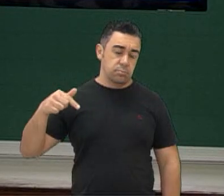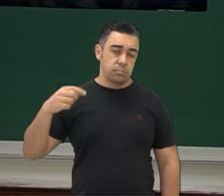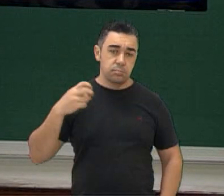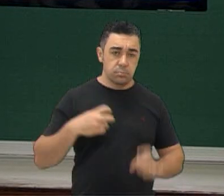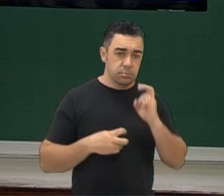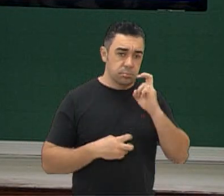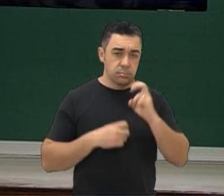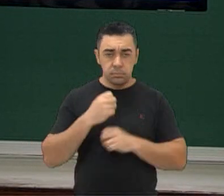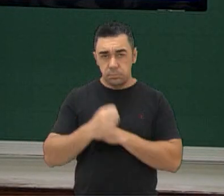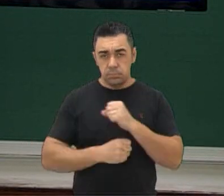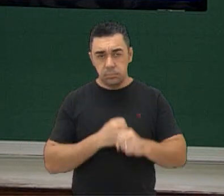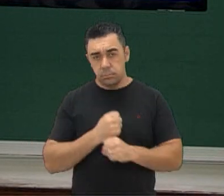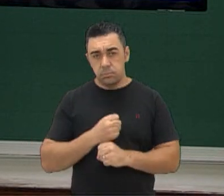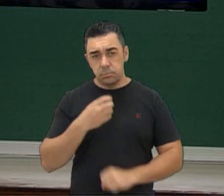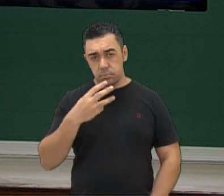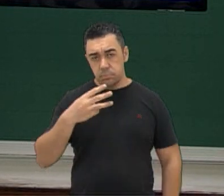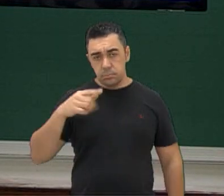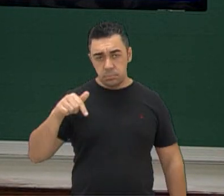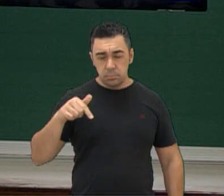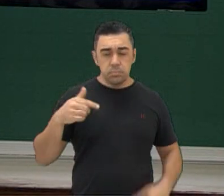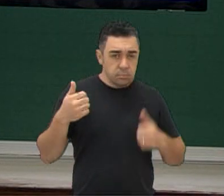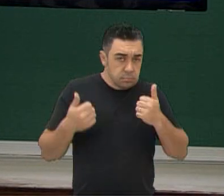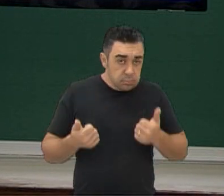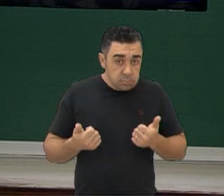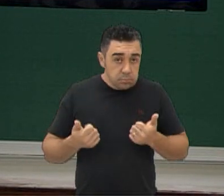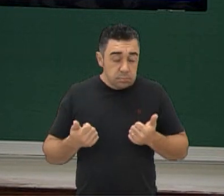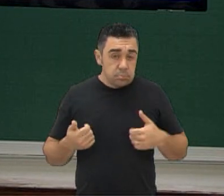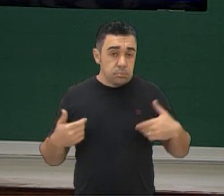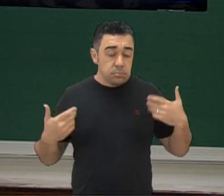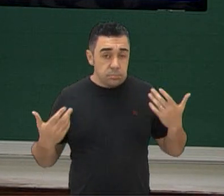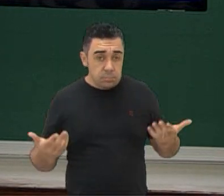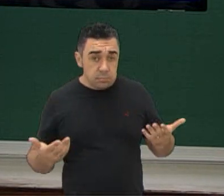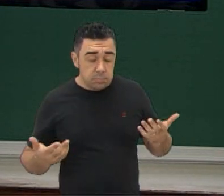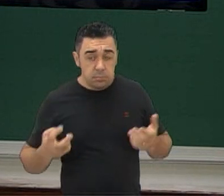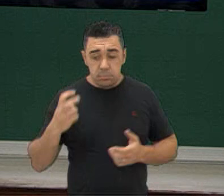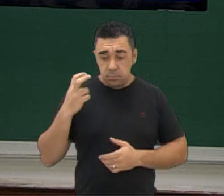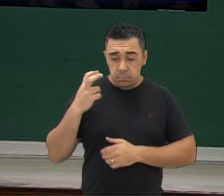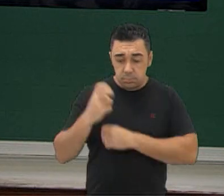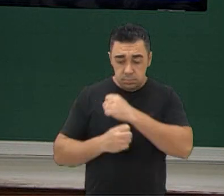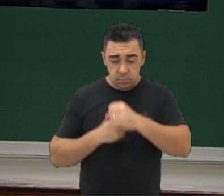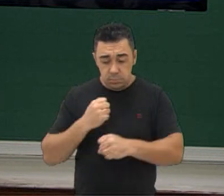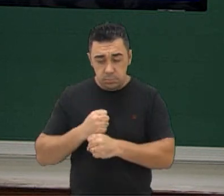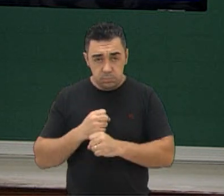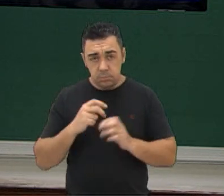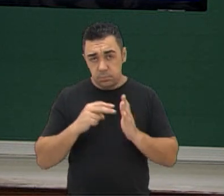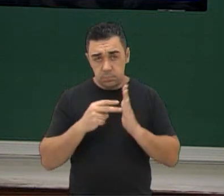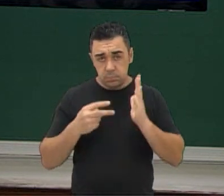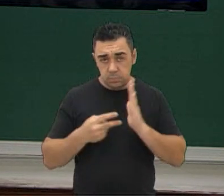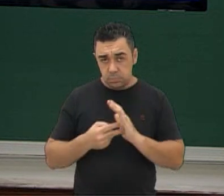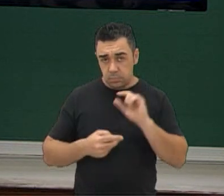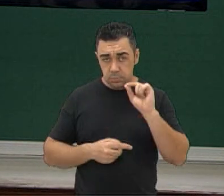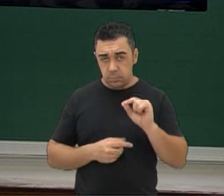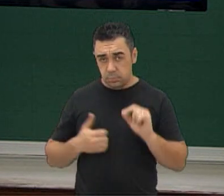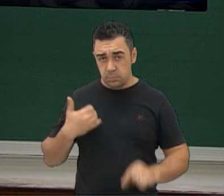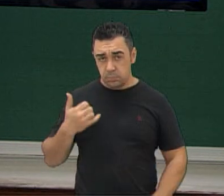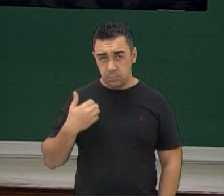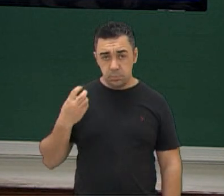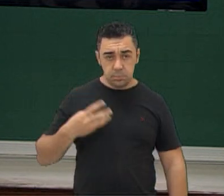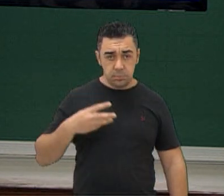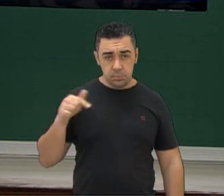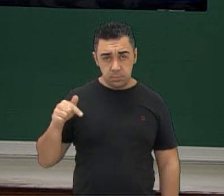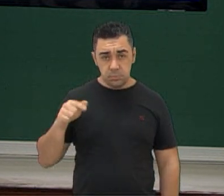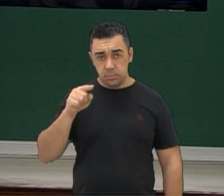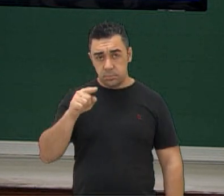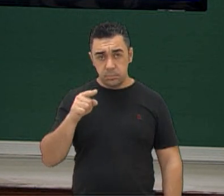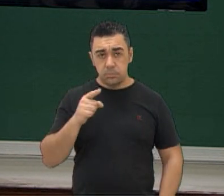anos, igual a 37. Então, daqui a 5 anos, ela terá 37. Você